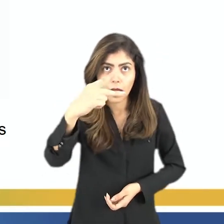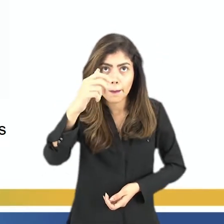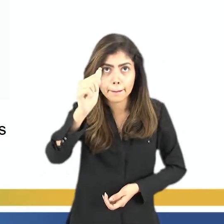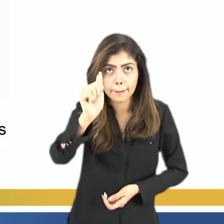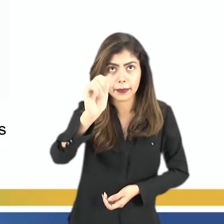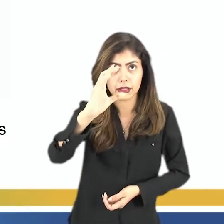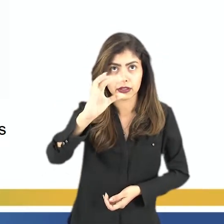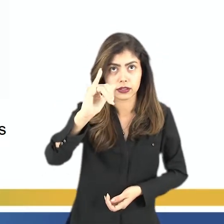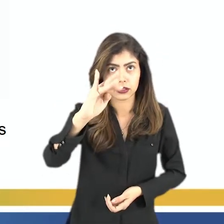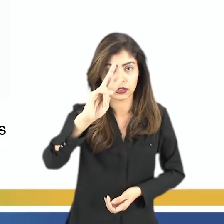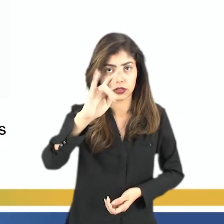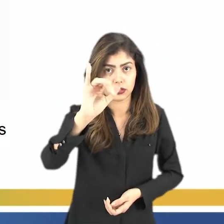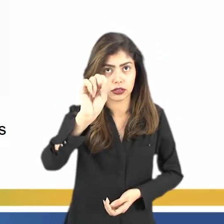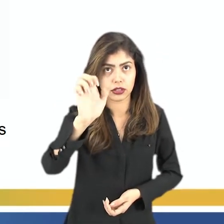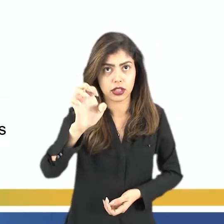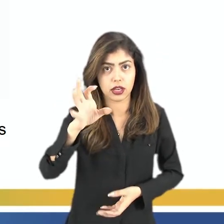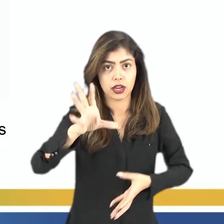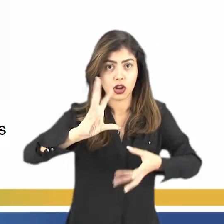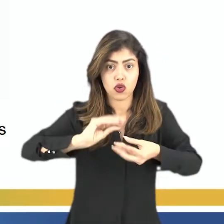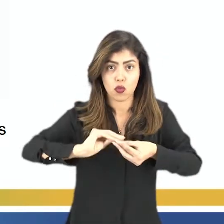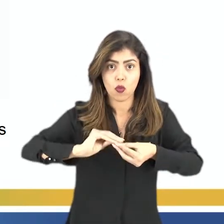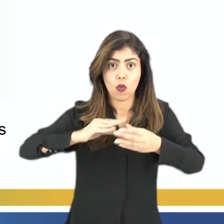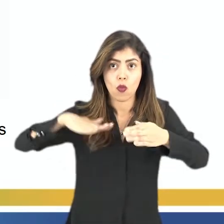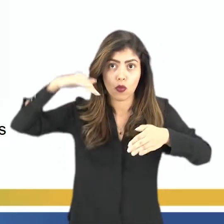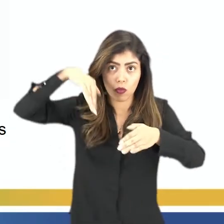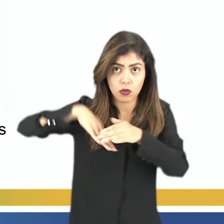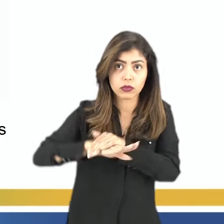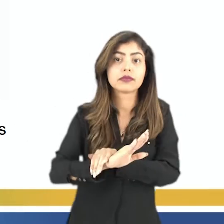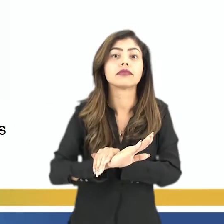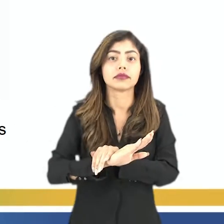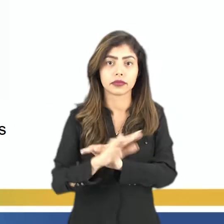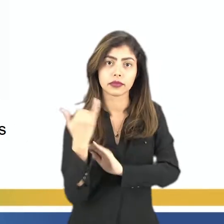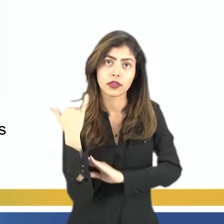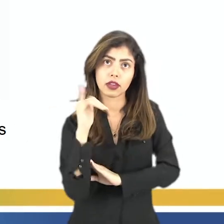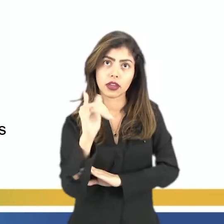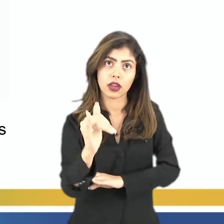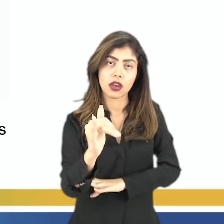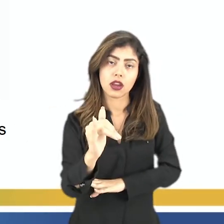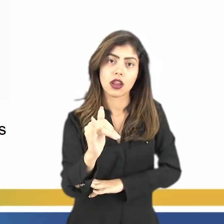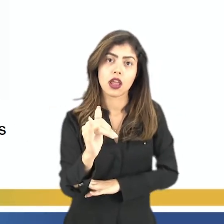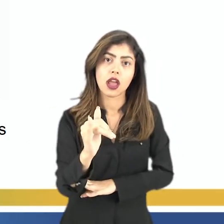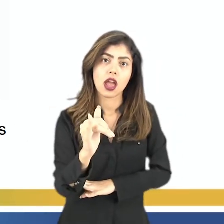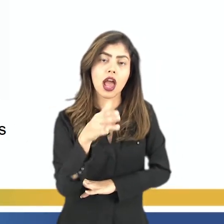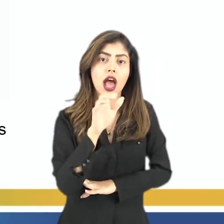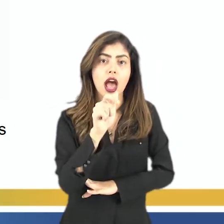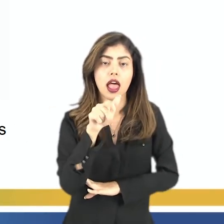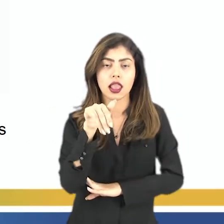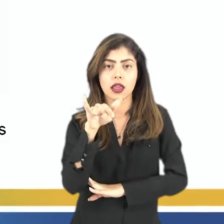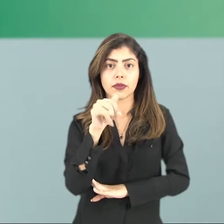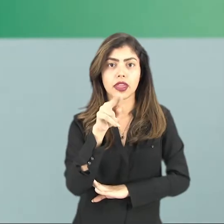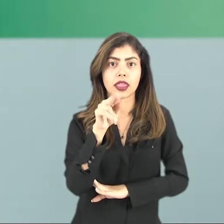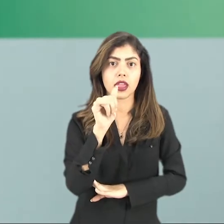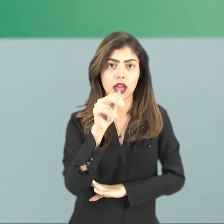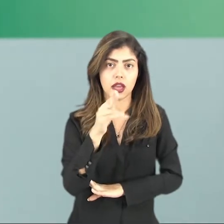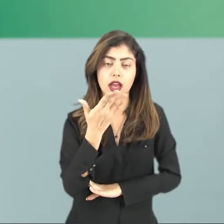desse capacitor? Armazenar energia para alimentar um circuito, ou digamos que houve